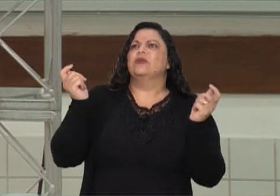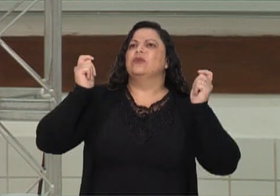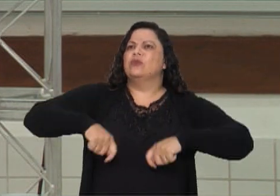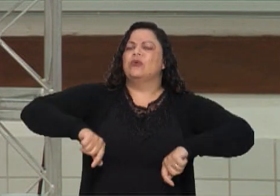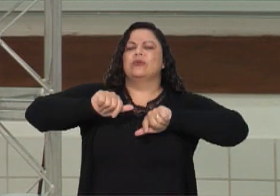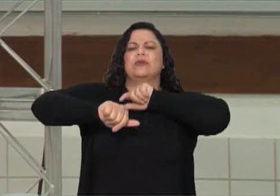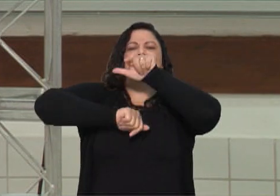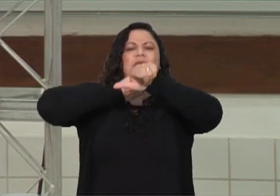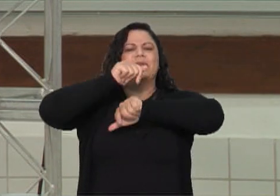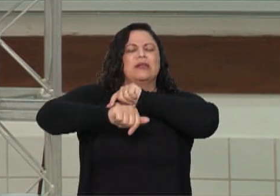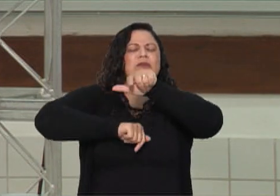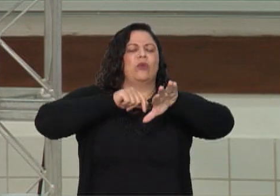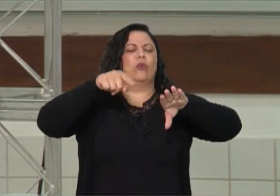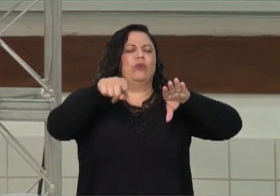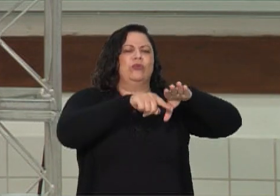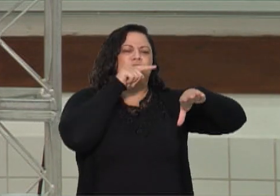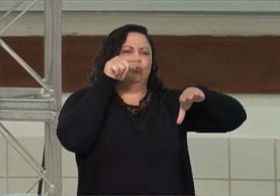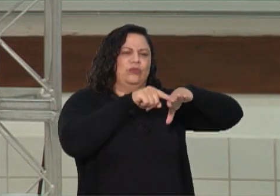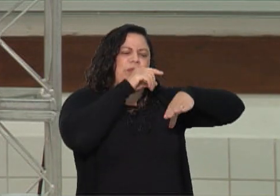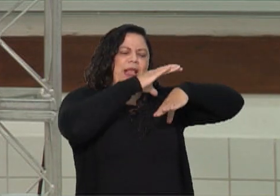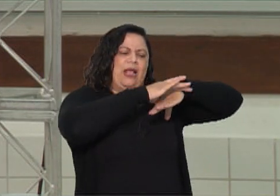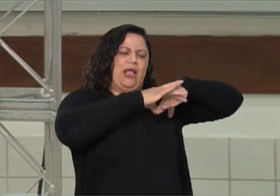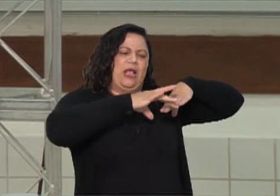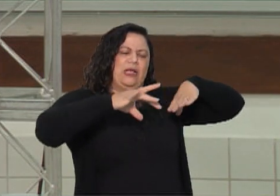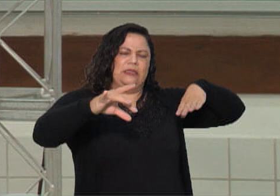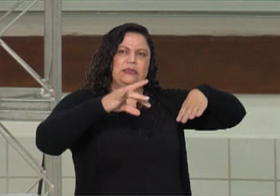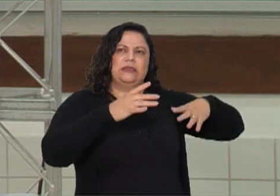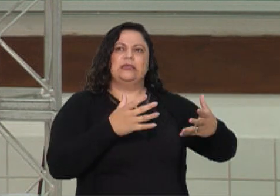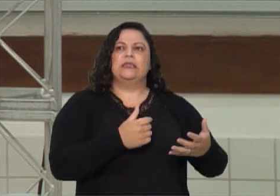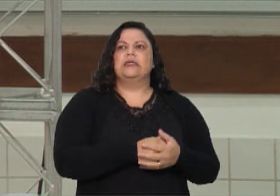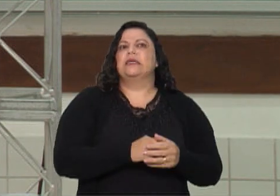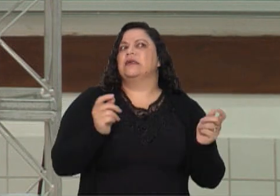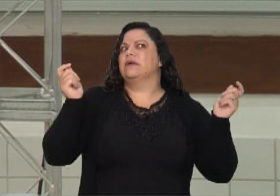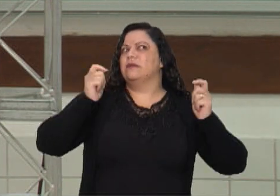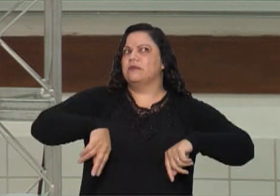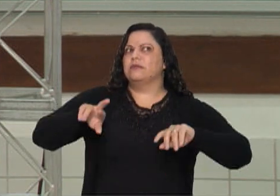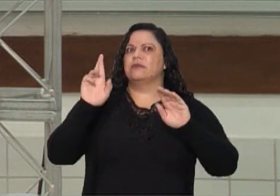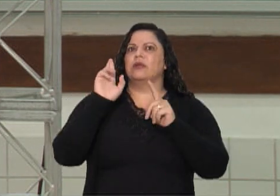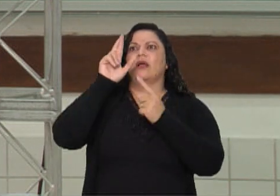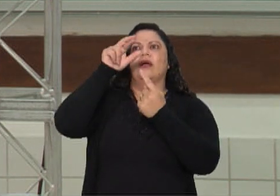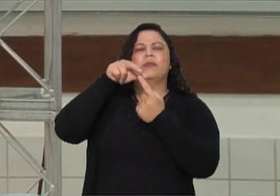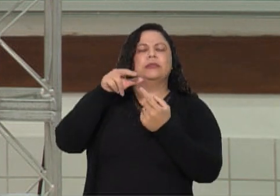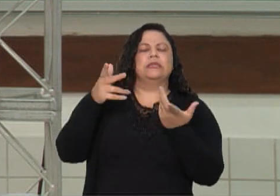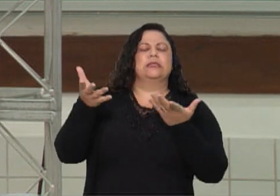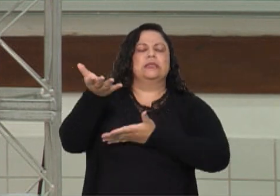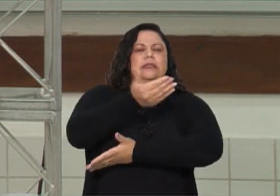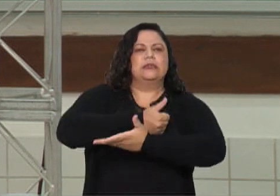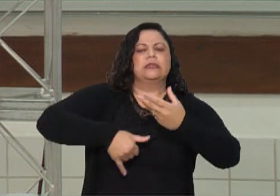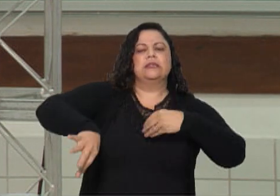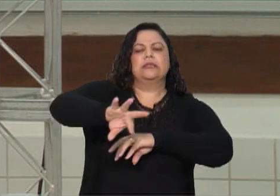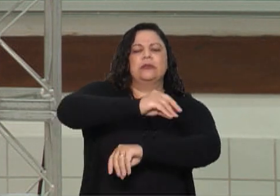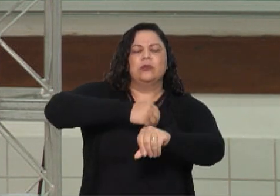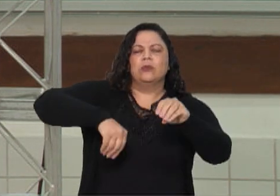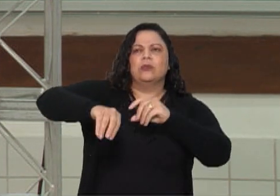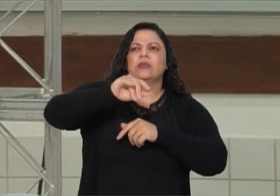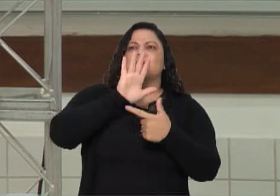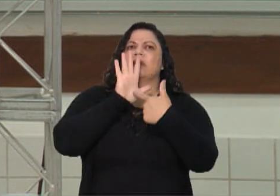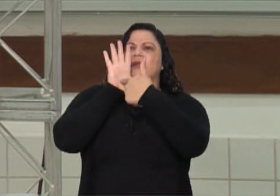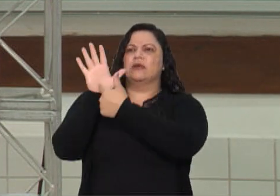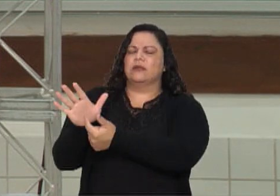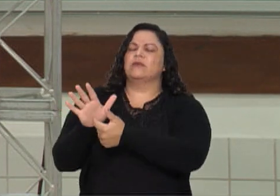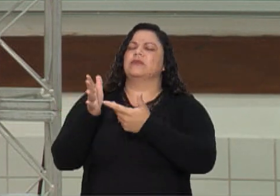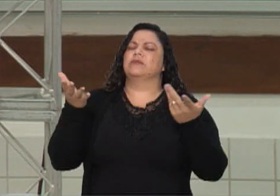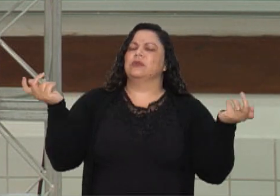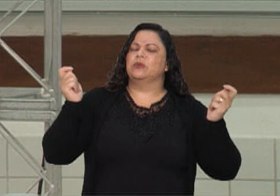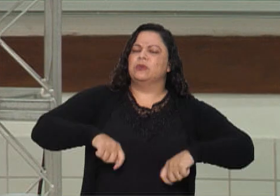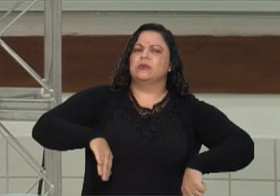pés grandes e que trouxe ali uma representação de intimidade com a terra, que mostrava isso,